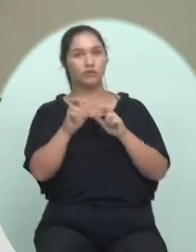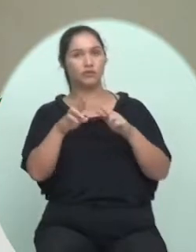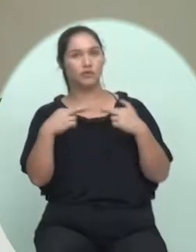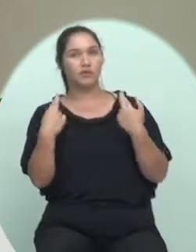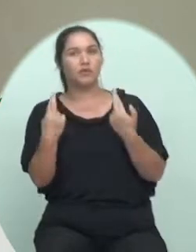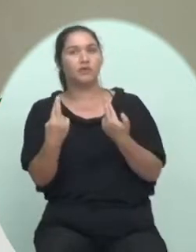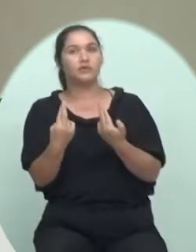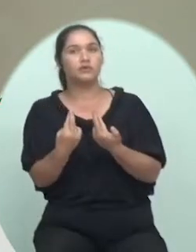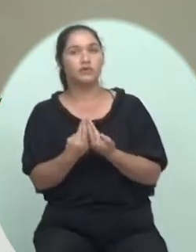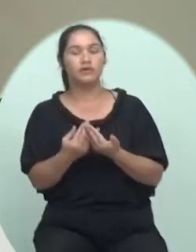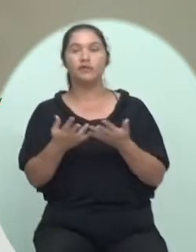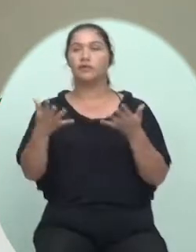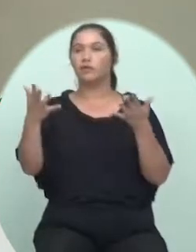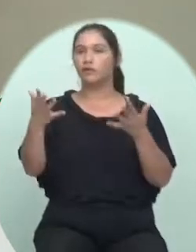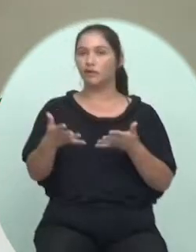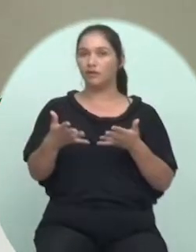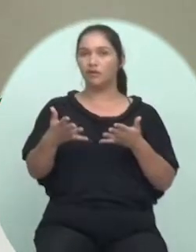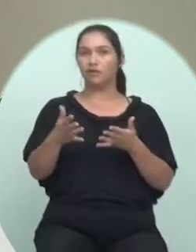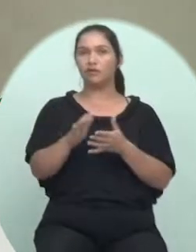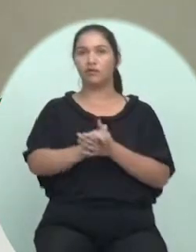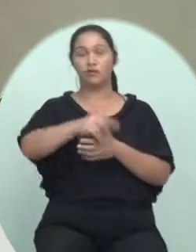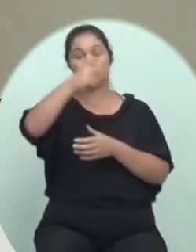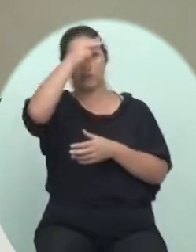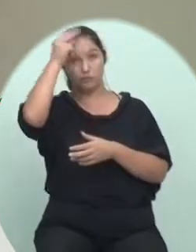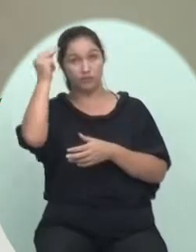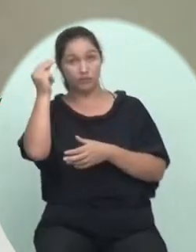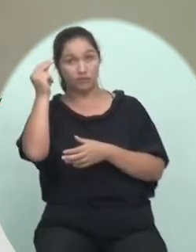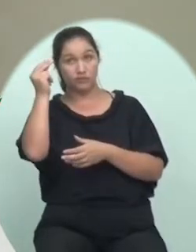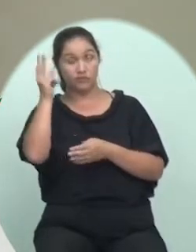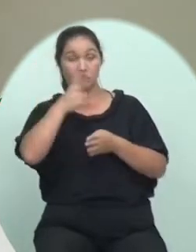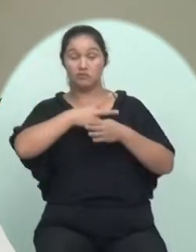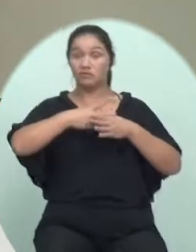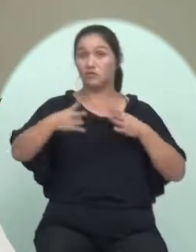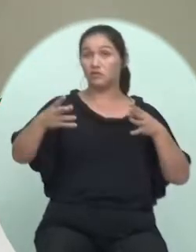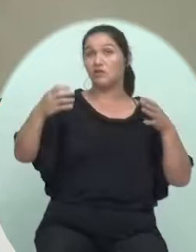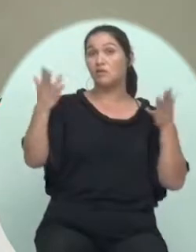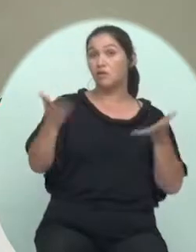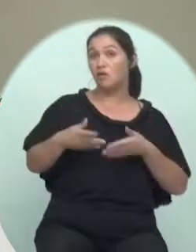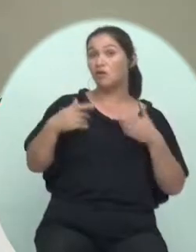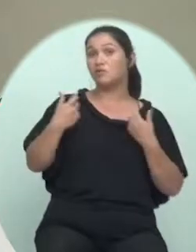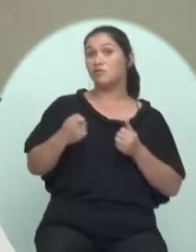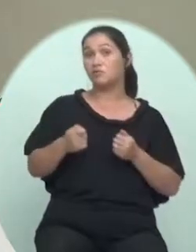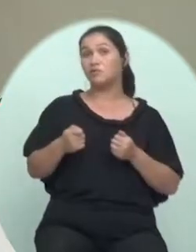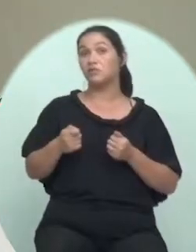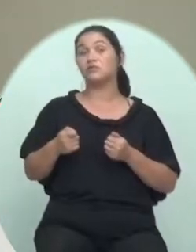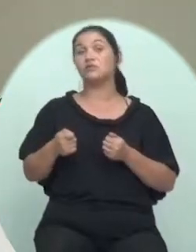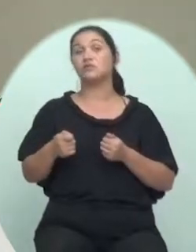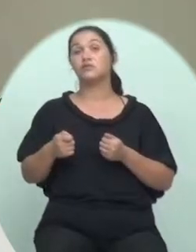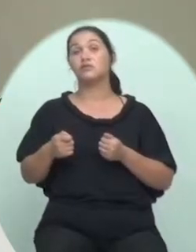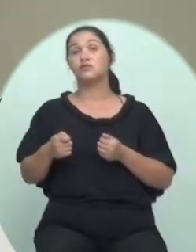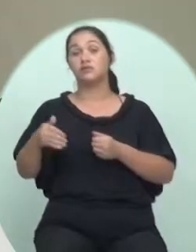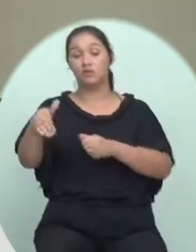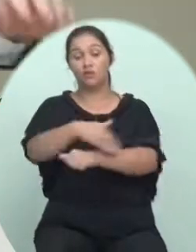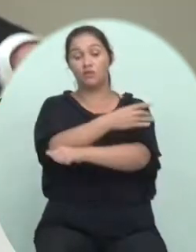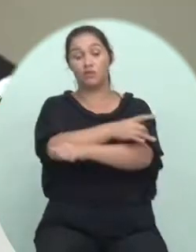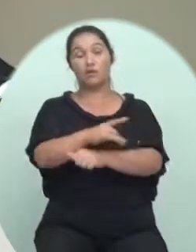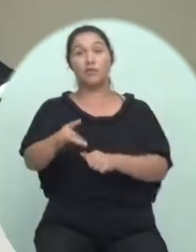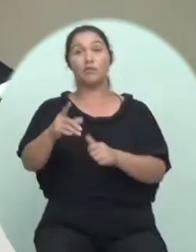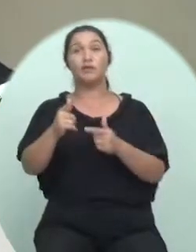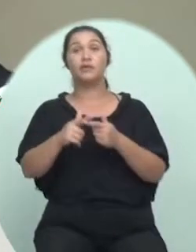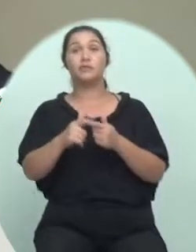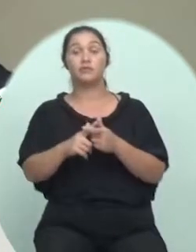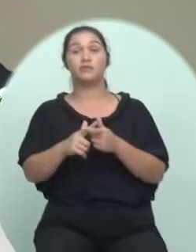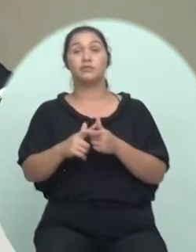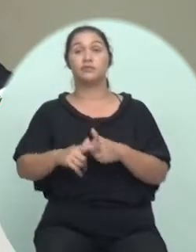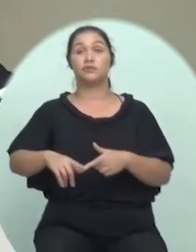prefeito eleito, é o momento certo dele pegar e ir lá e cumprir com o que foi prometido. Realmente ele foi lá, se quiser a gente pode trazer até a comunidade